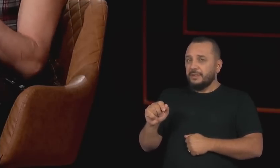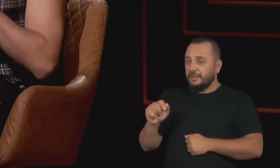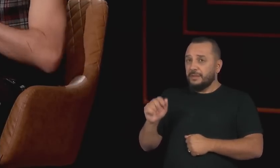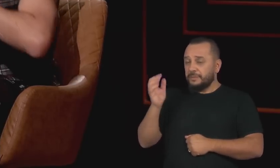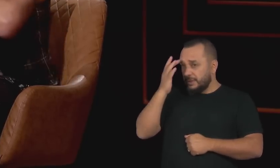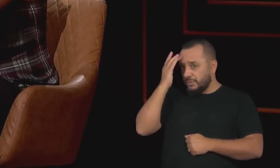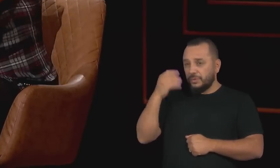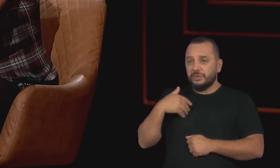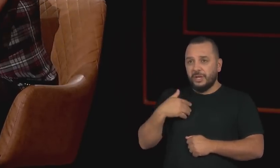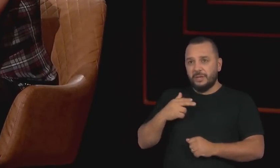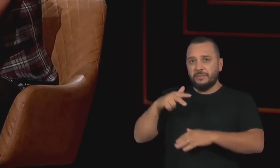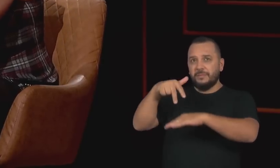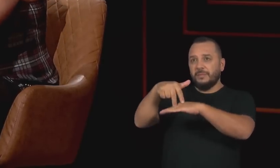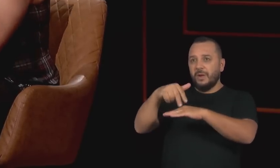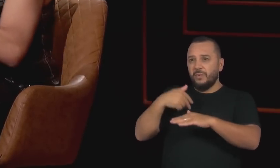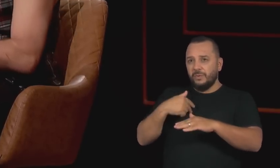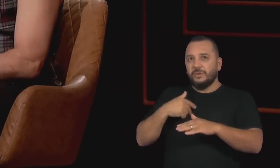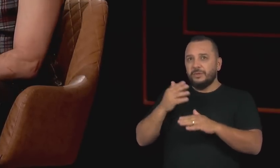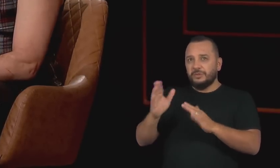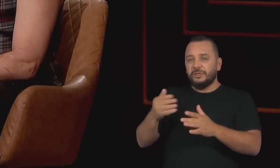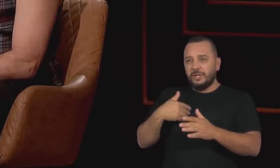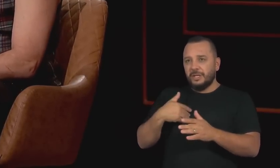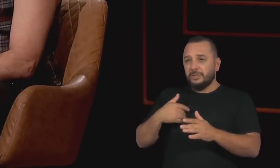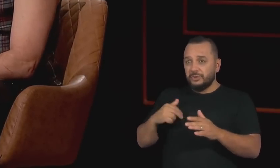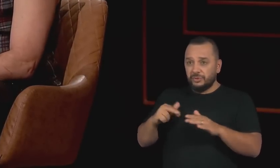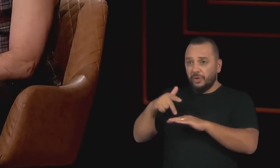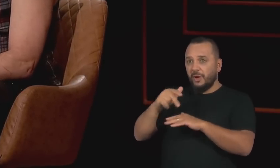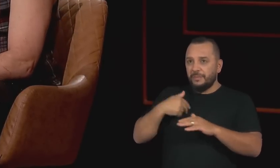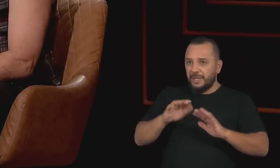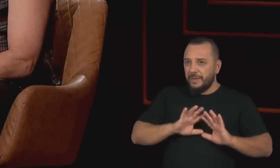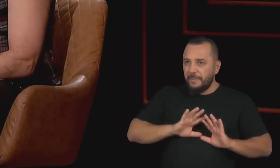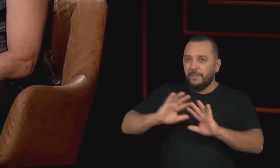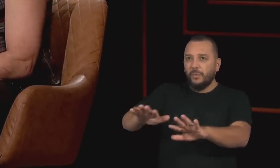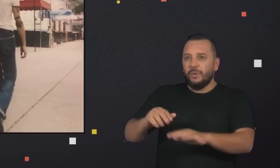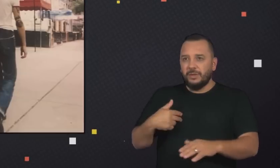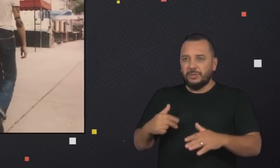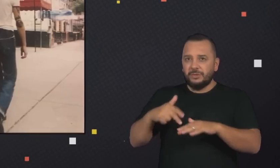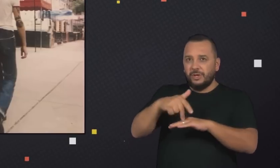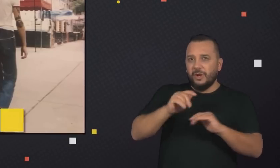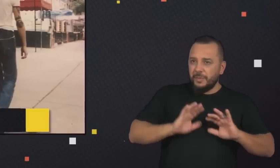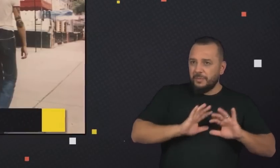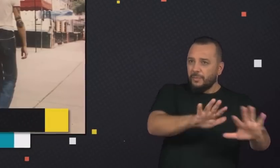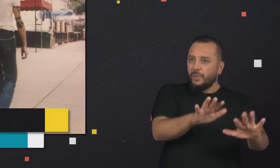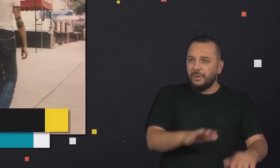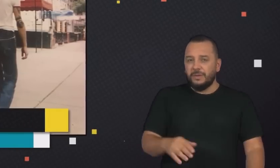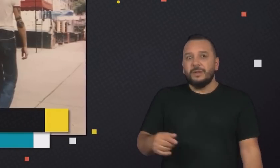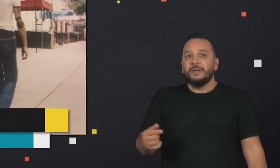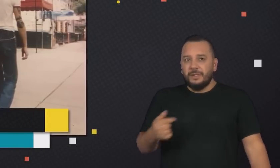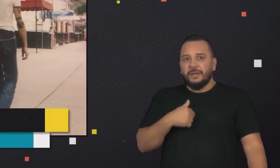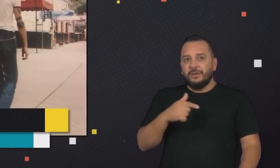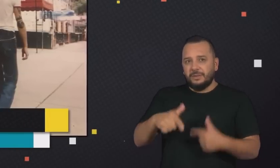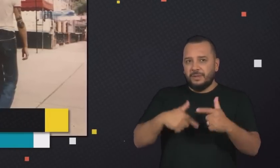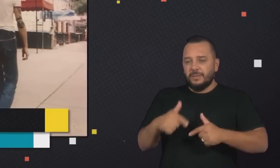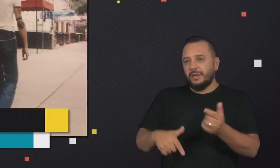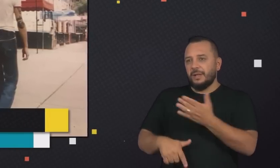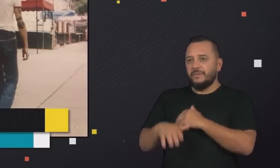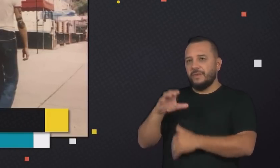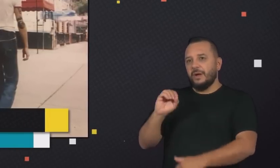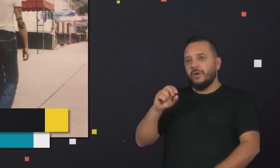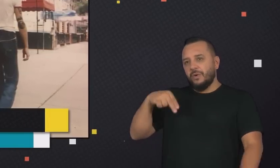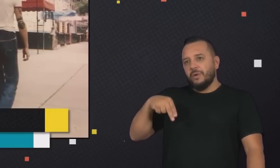pessoal sobe no palco e eu empurro os caras de volta, entendeu? Eu trabalhava no Coney Island High, era um dos trabalhos que eu fazia para me